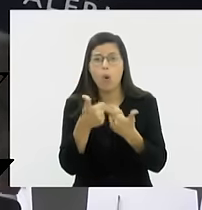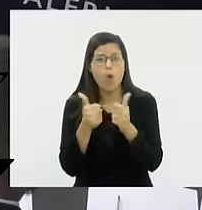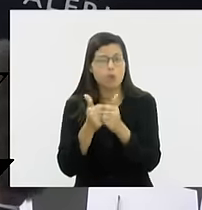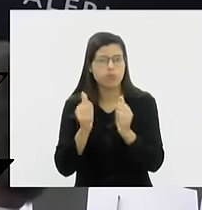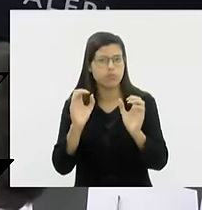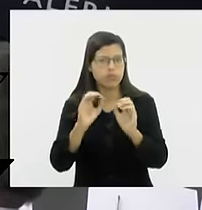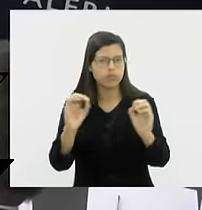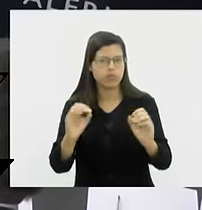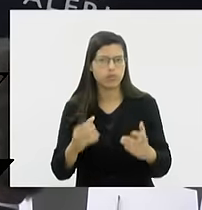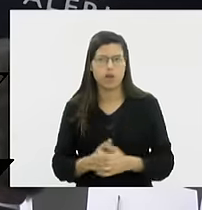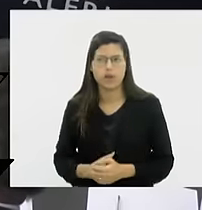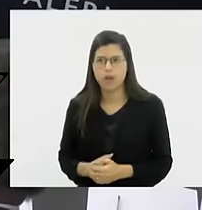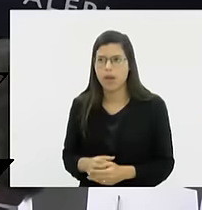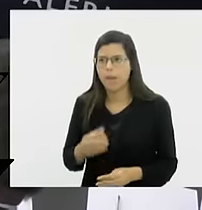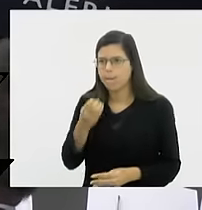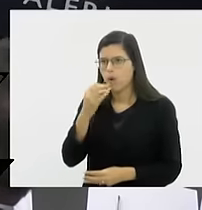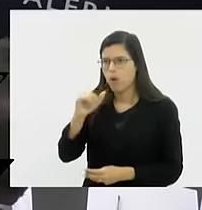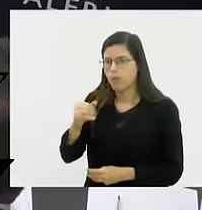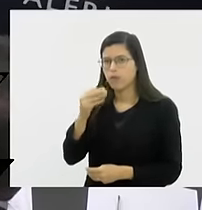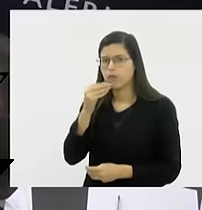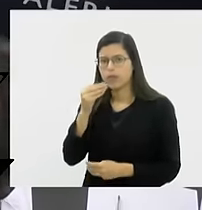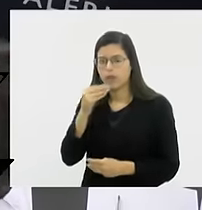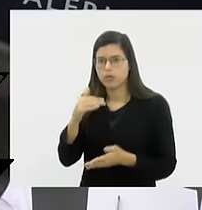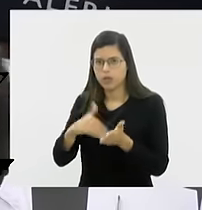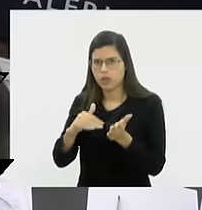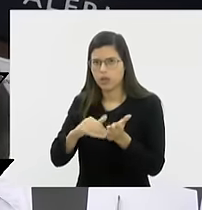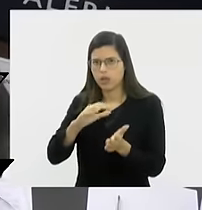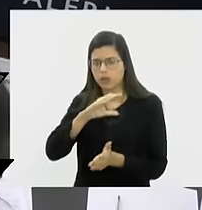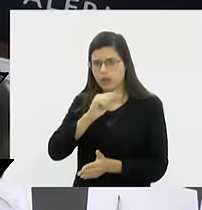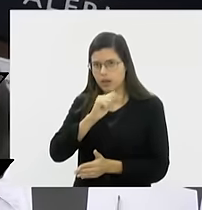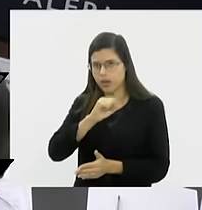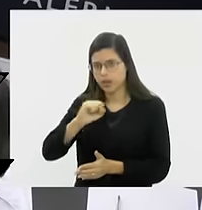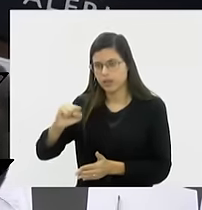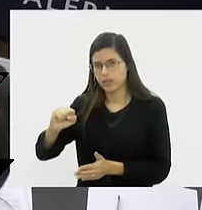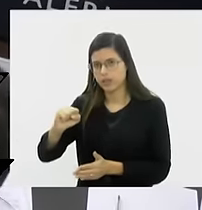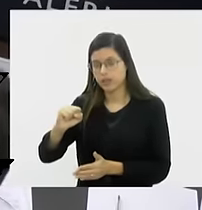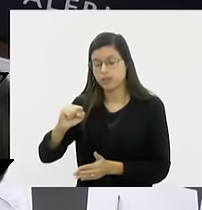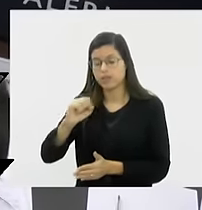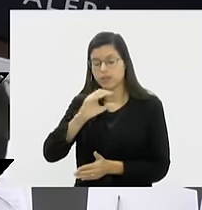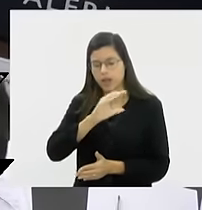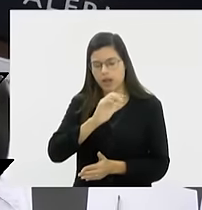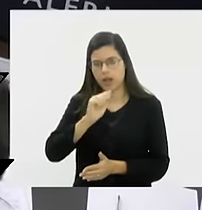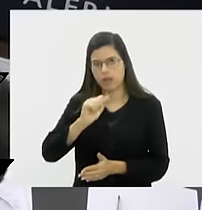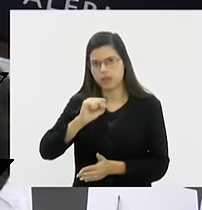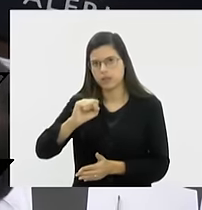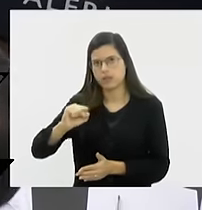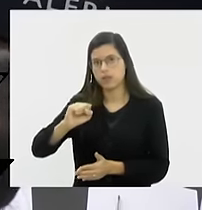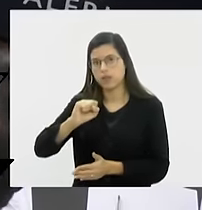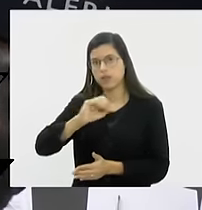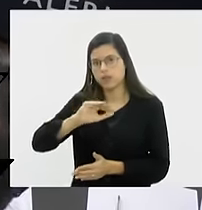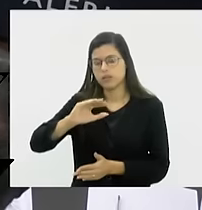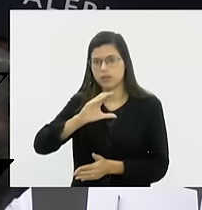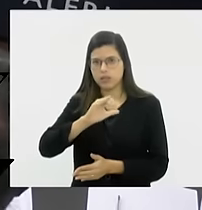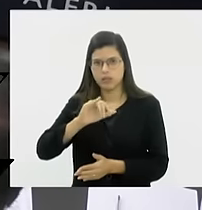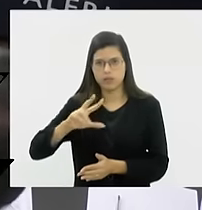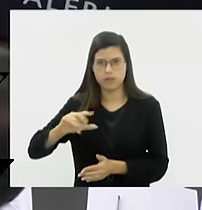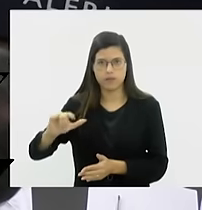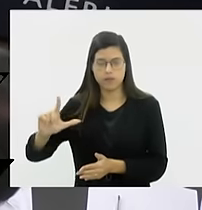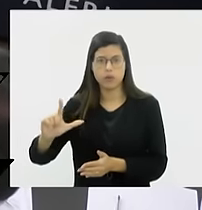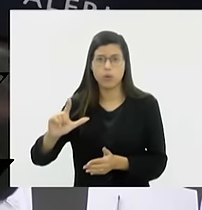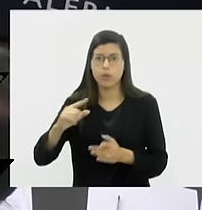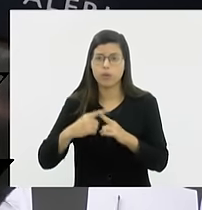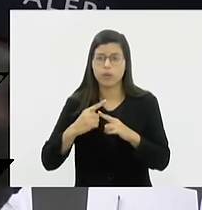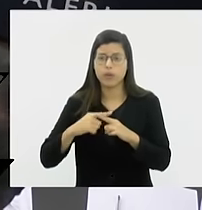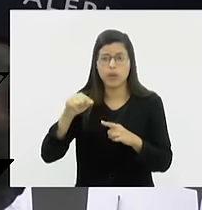aproveitar a presença do subsecretário da Casa Civil aqui, porque isso, muitas desses apontamentos que nós estamos fazendo aqui já poderiam ter sido